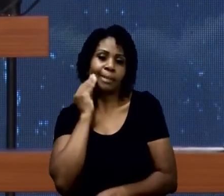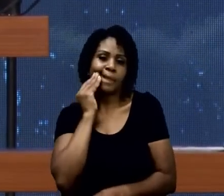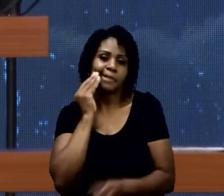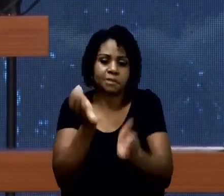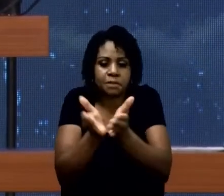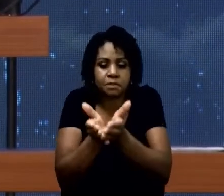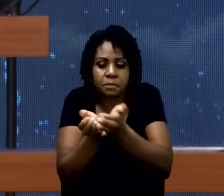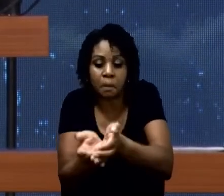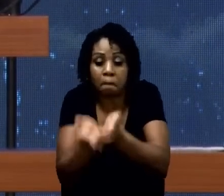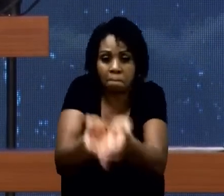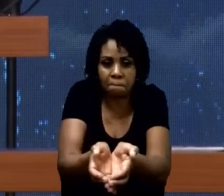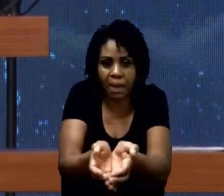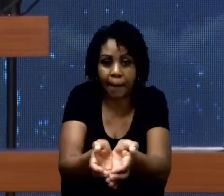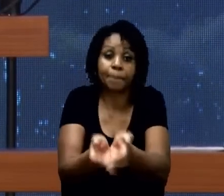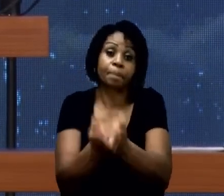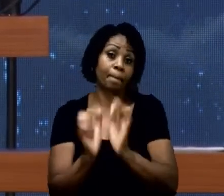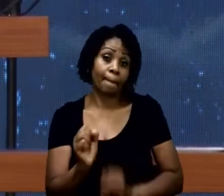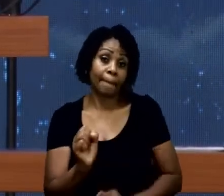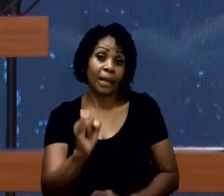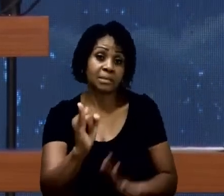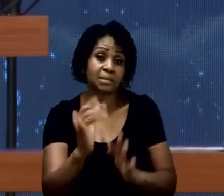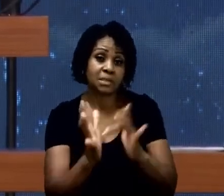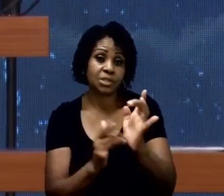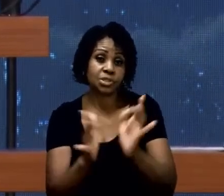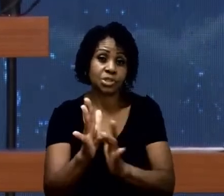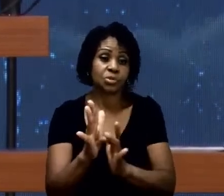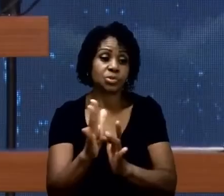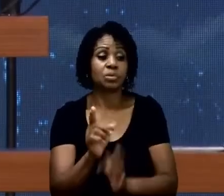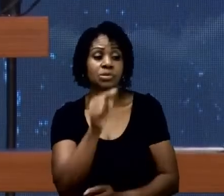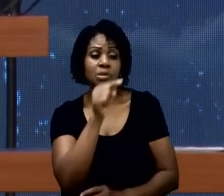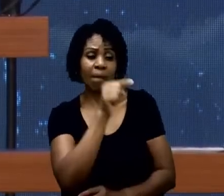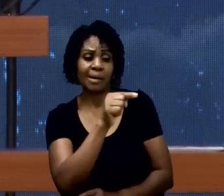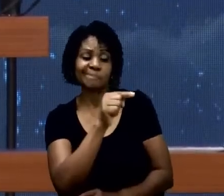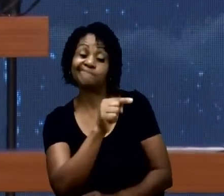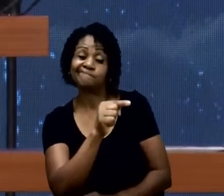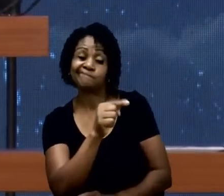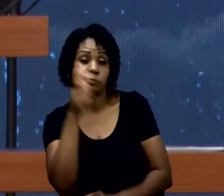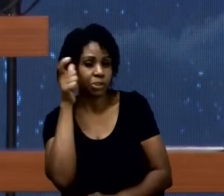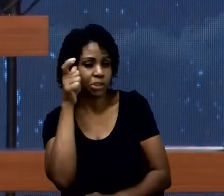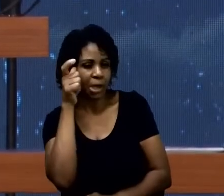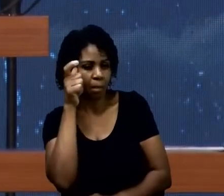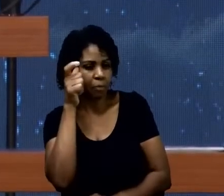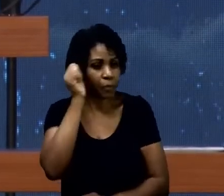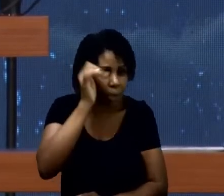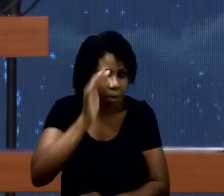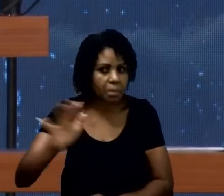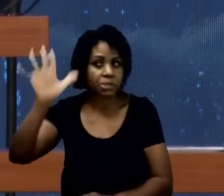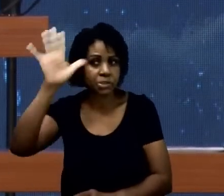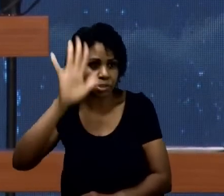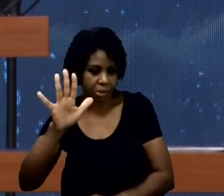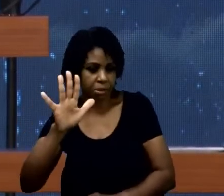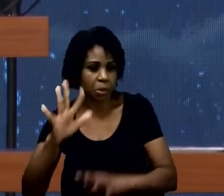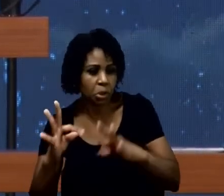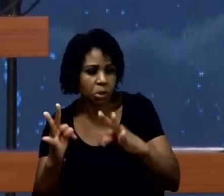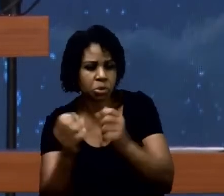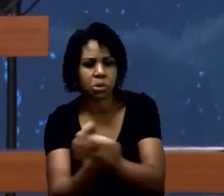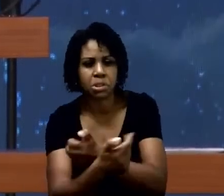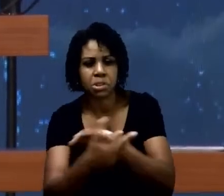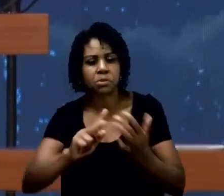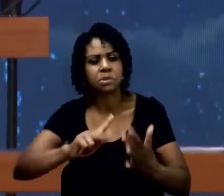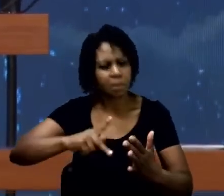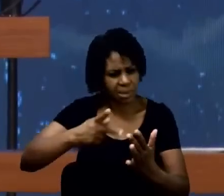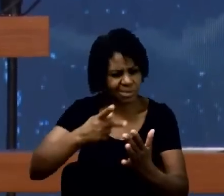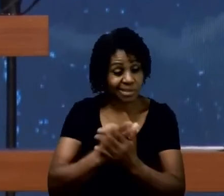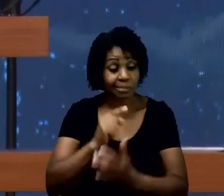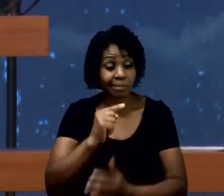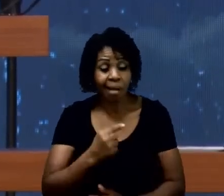onisciente, mas ele imaginou, se Jesus está indo do outro lado, ele vai me dar trabalho. Se ele já está fazendo tudo isso aqui, desse outro lado,